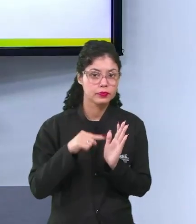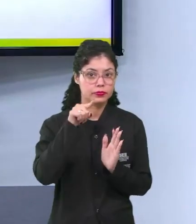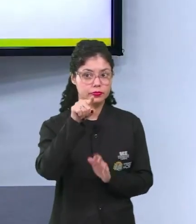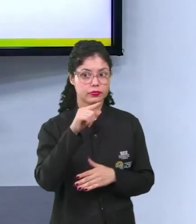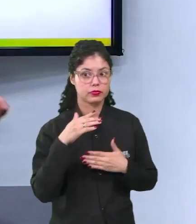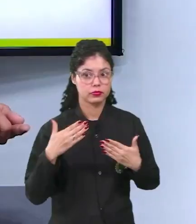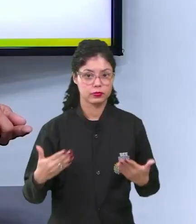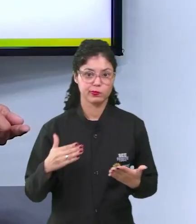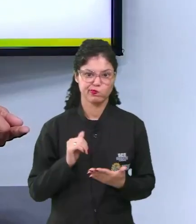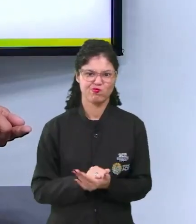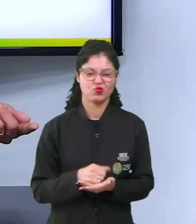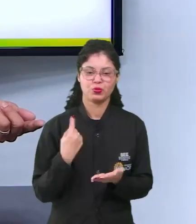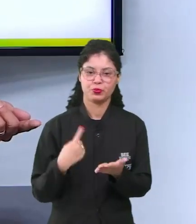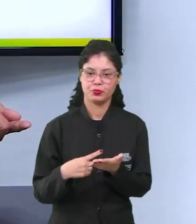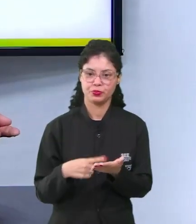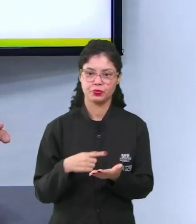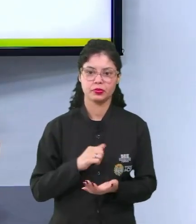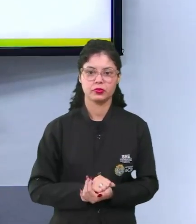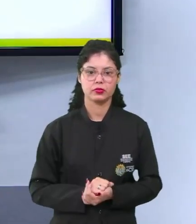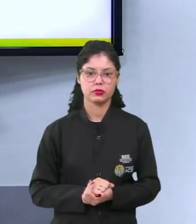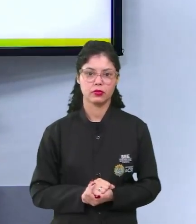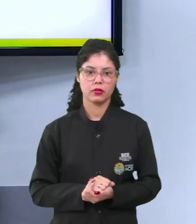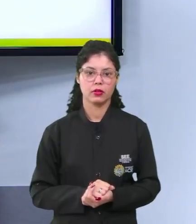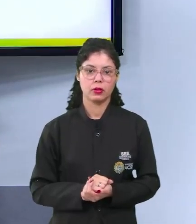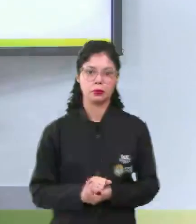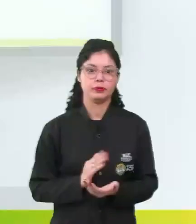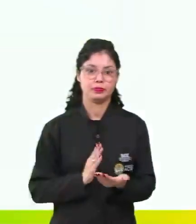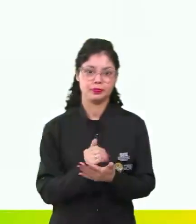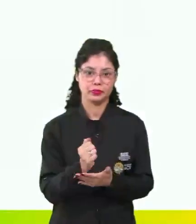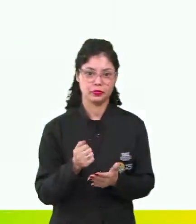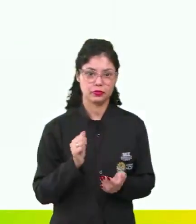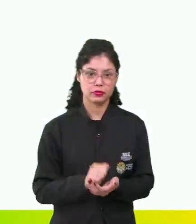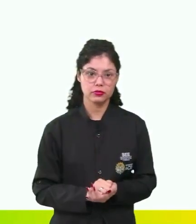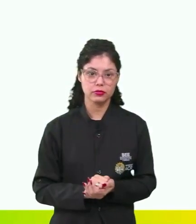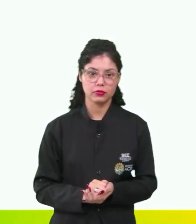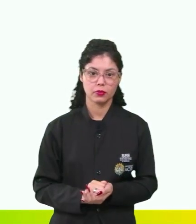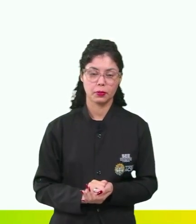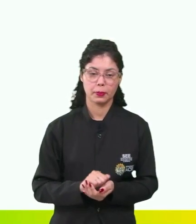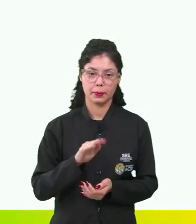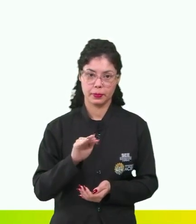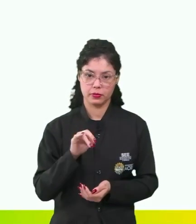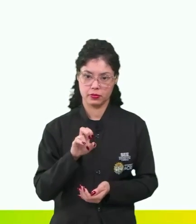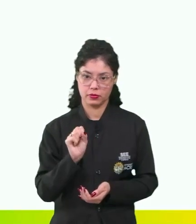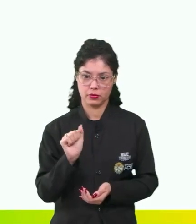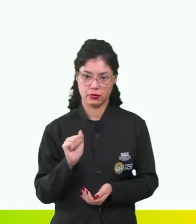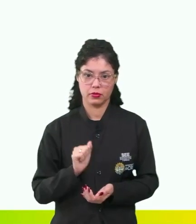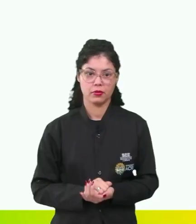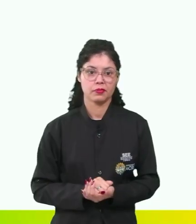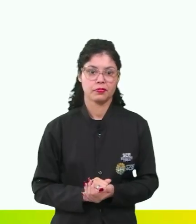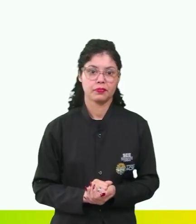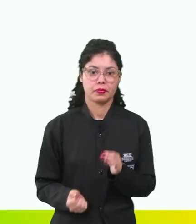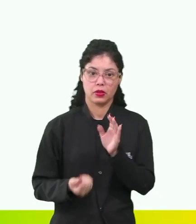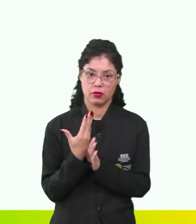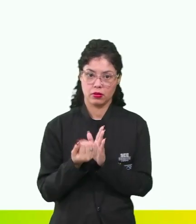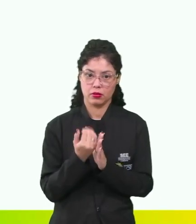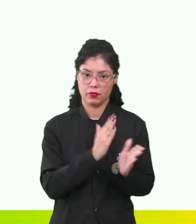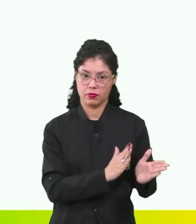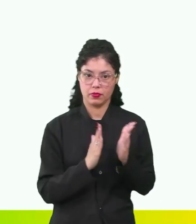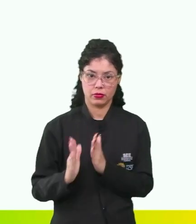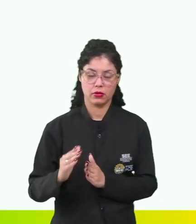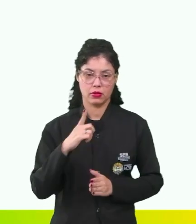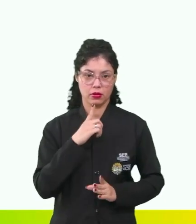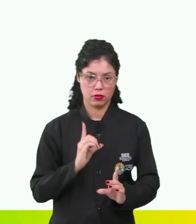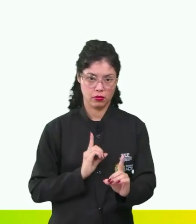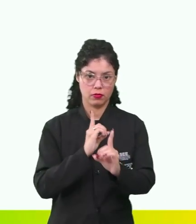é condicionado. Busca por identidade nos bens. Os produtos passam